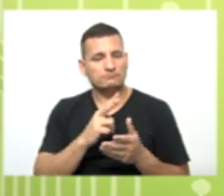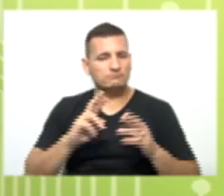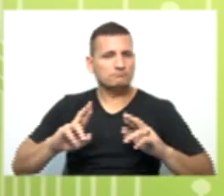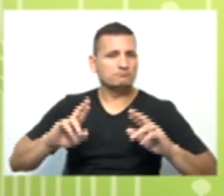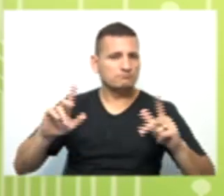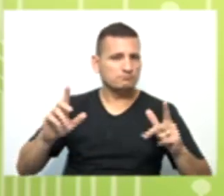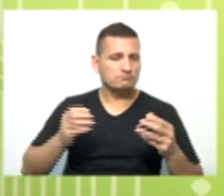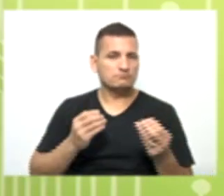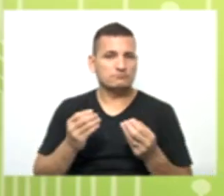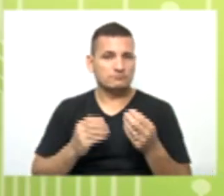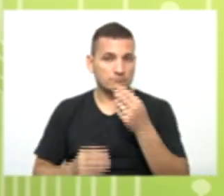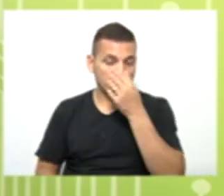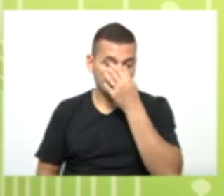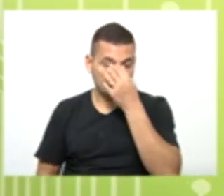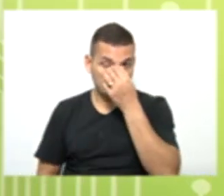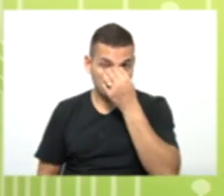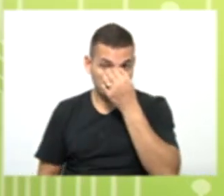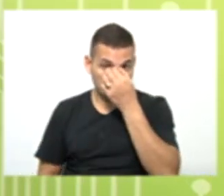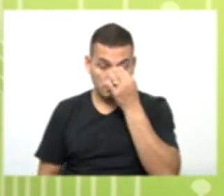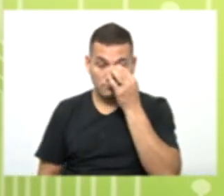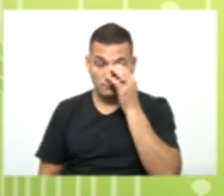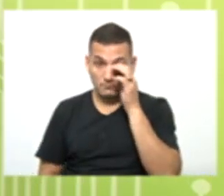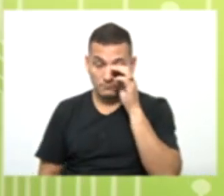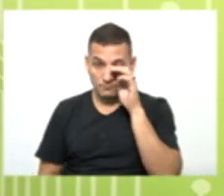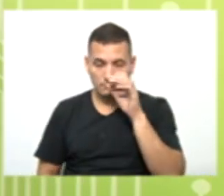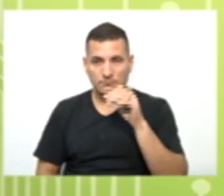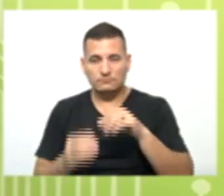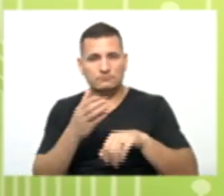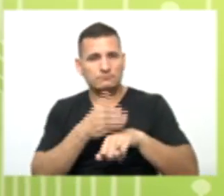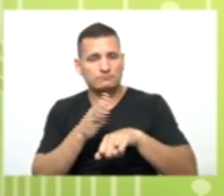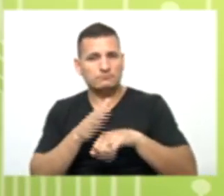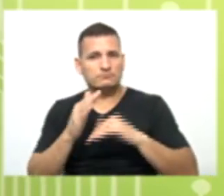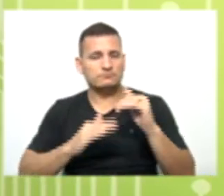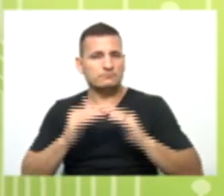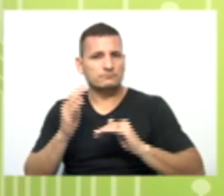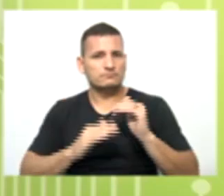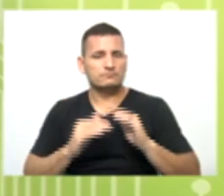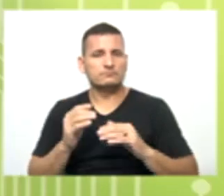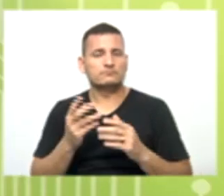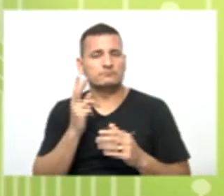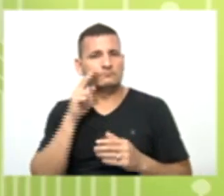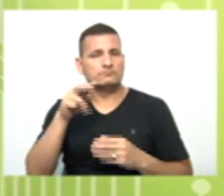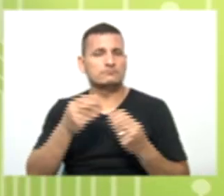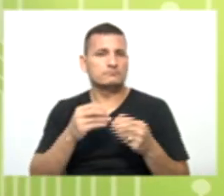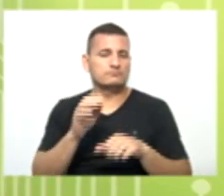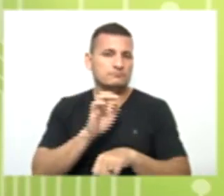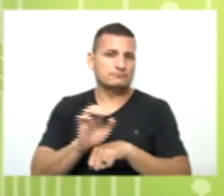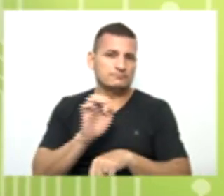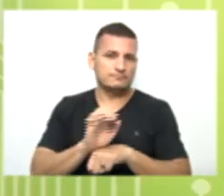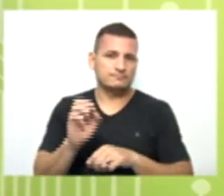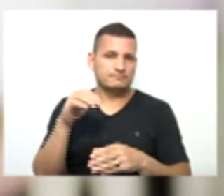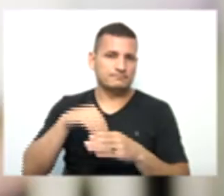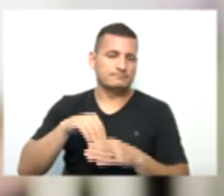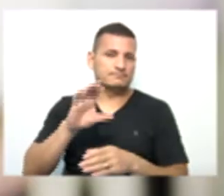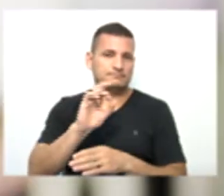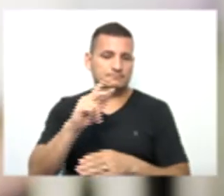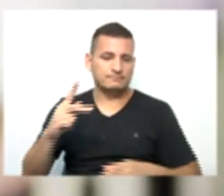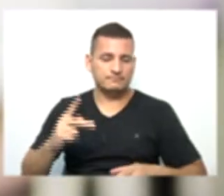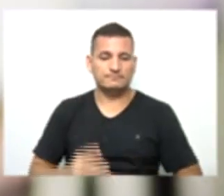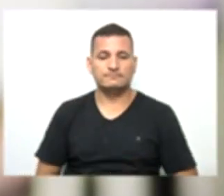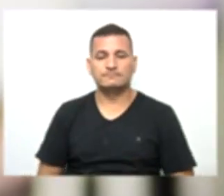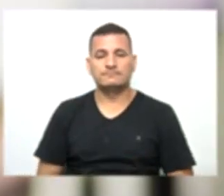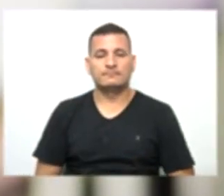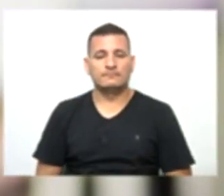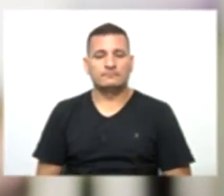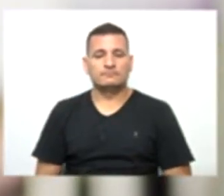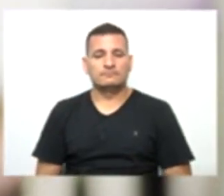diferença. Nós falamos de prática profissional e agora a gente vai ver, então, como é que faz um estágio na cooperativa.